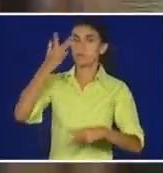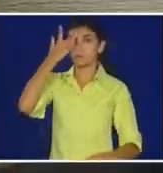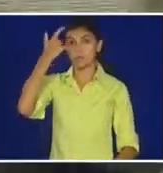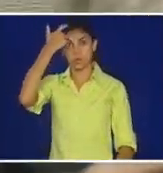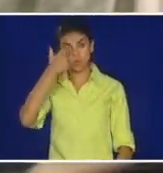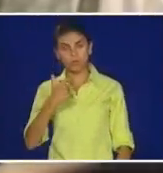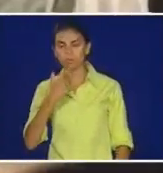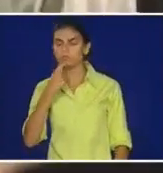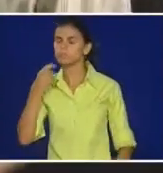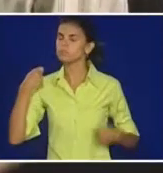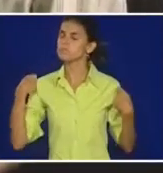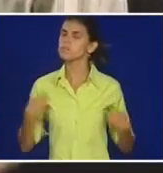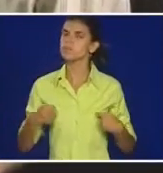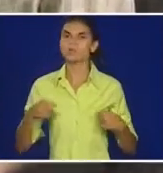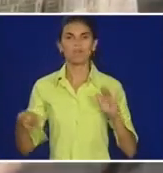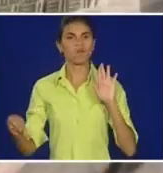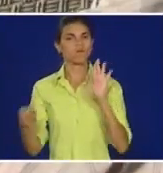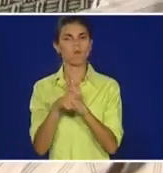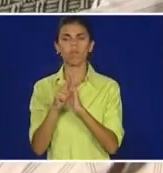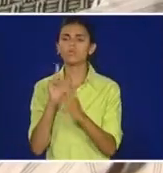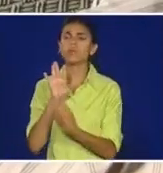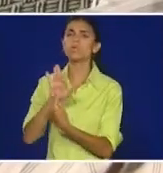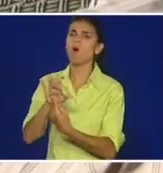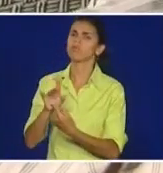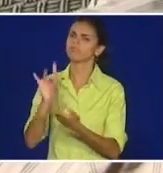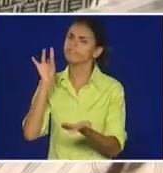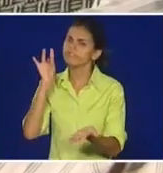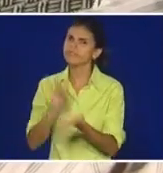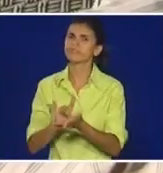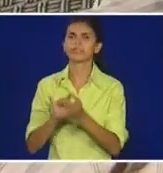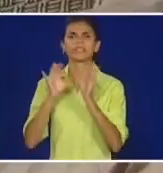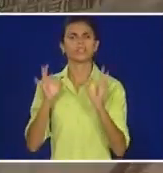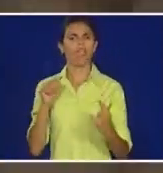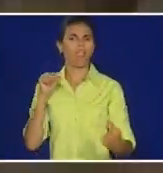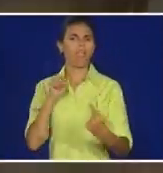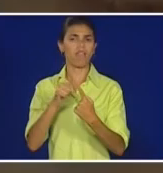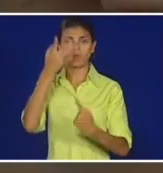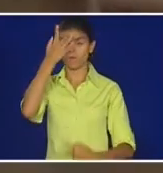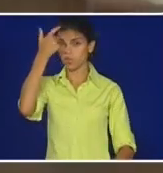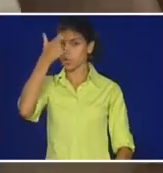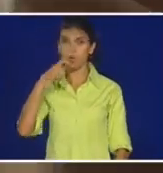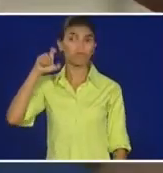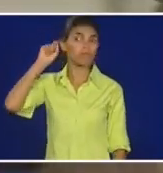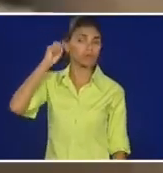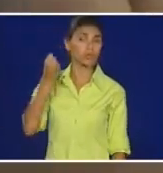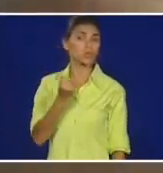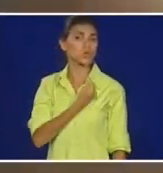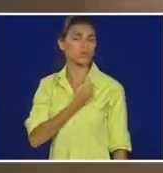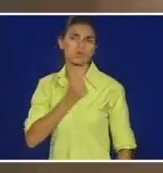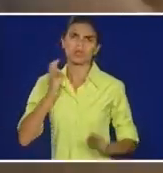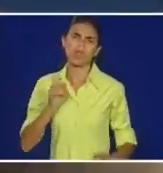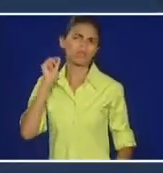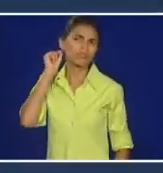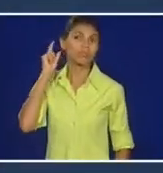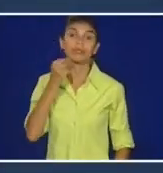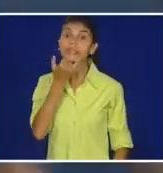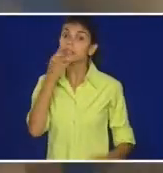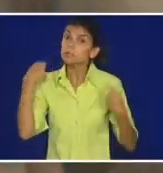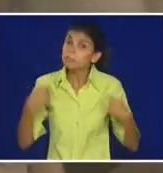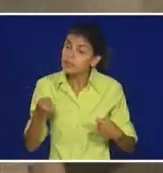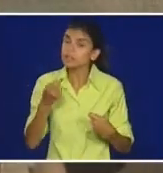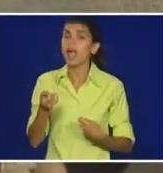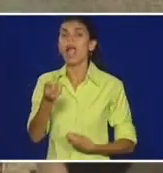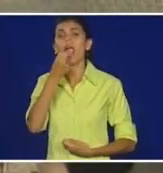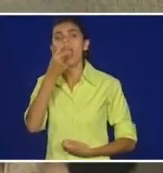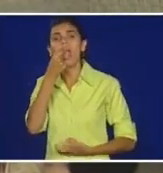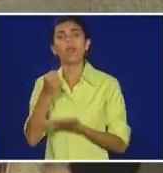suas consequências para o paciente, serão selecionados e indicados o uso de aparelhos auditivos e, em determinados